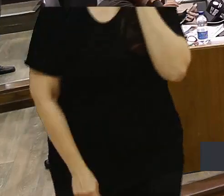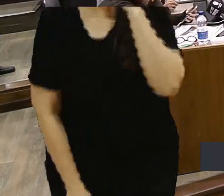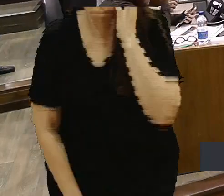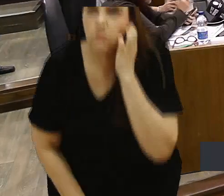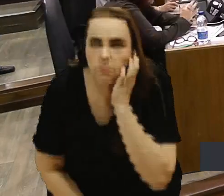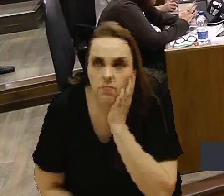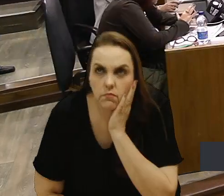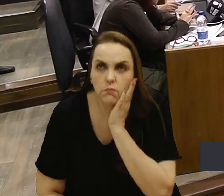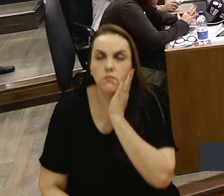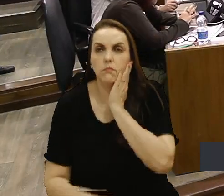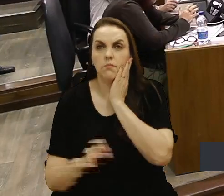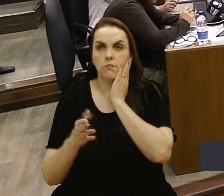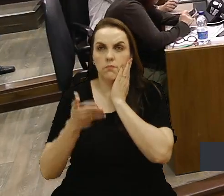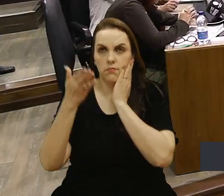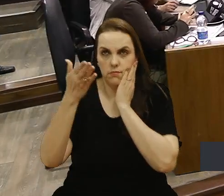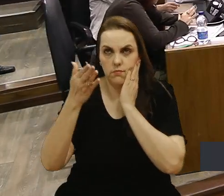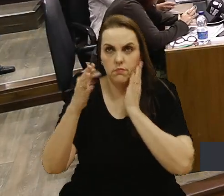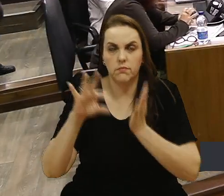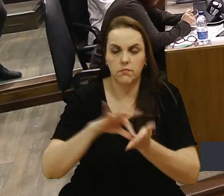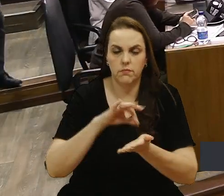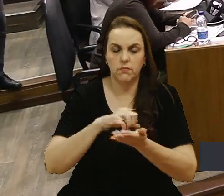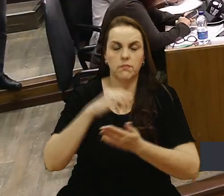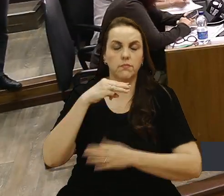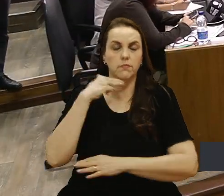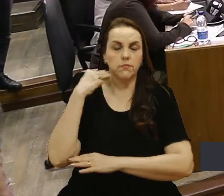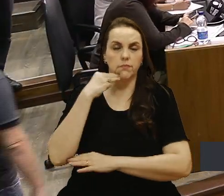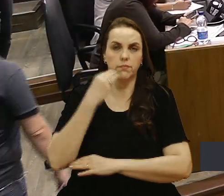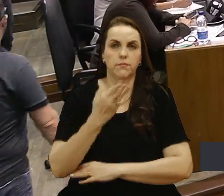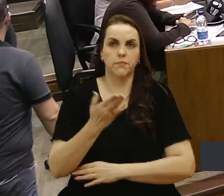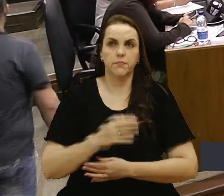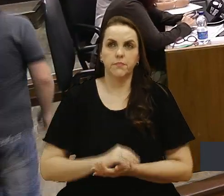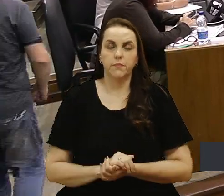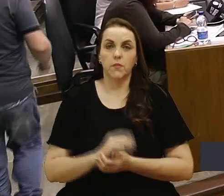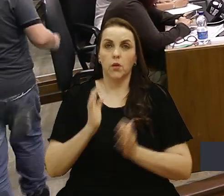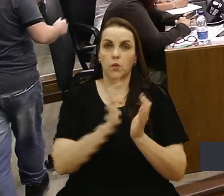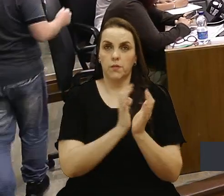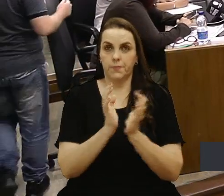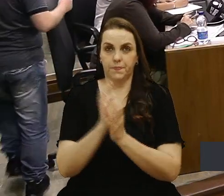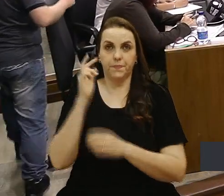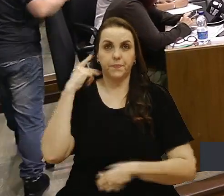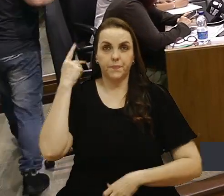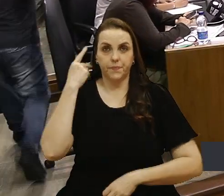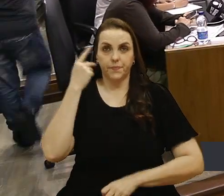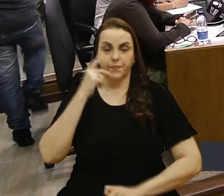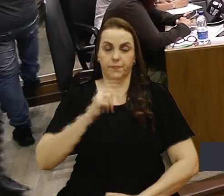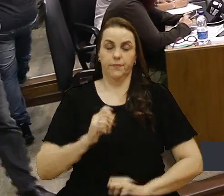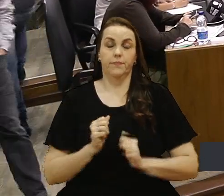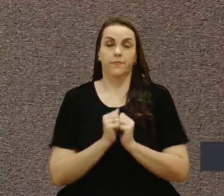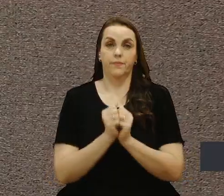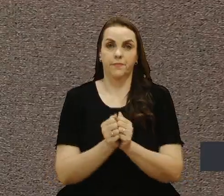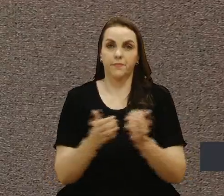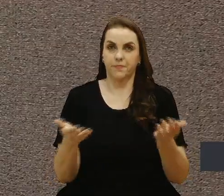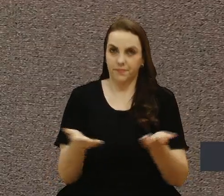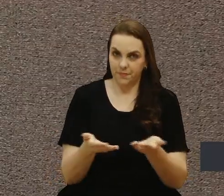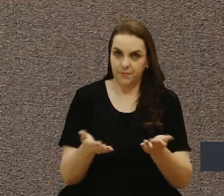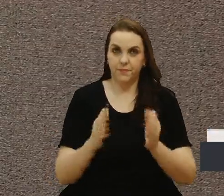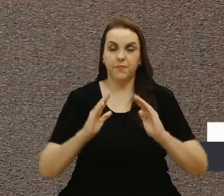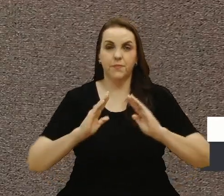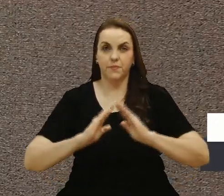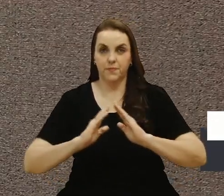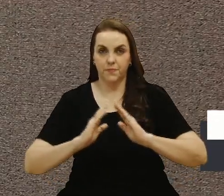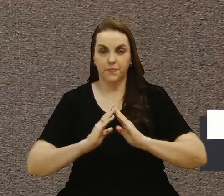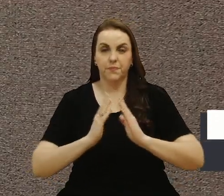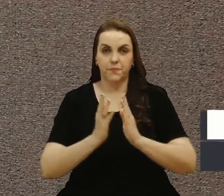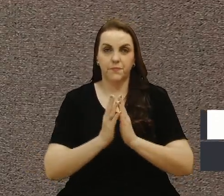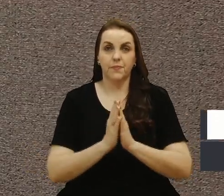Marisol Santos com a palavra. Bom, colegas vereadores, quem nos acompanha aqui ou de casa hoje, é importante que a gente fale